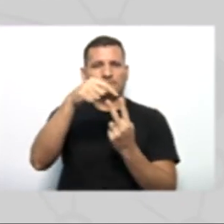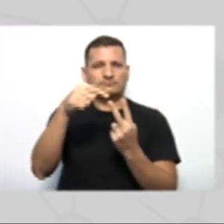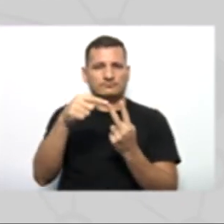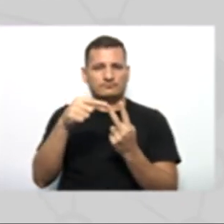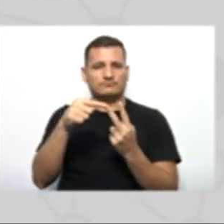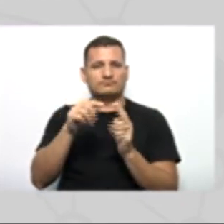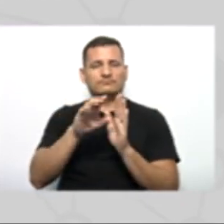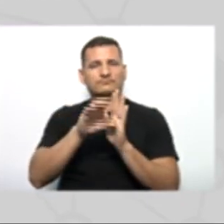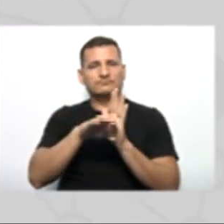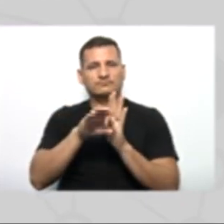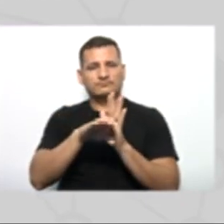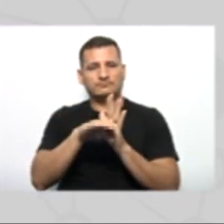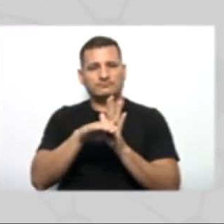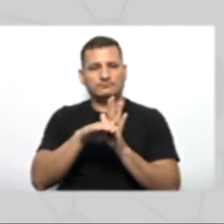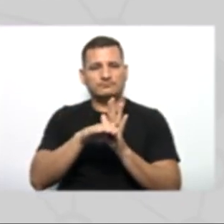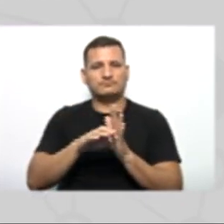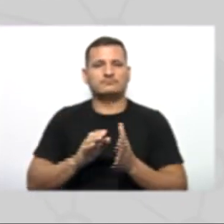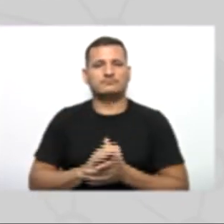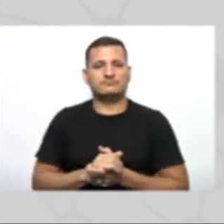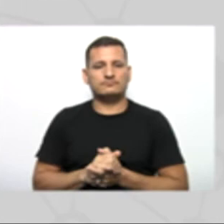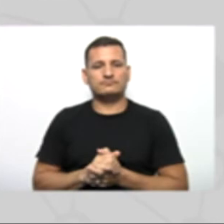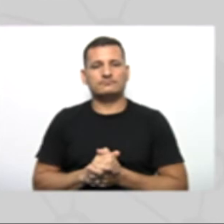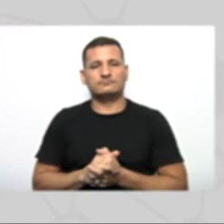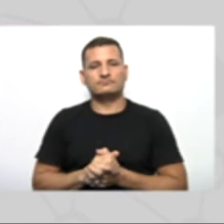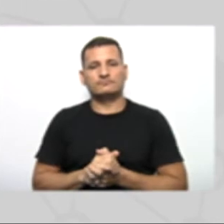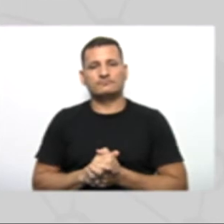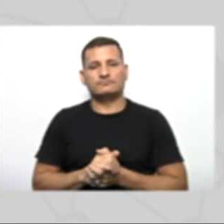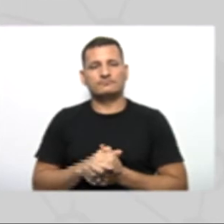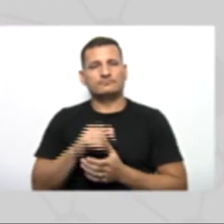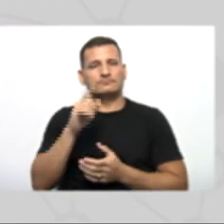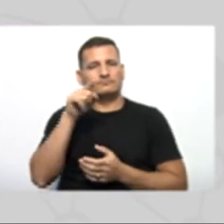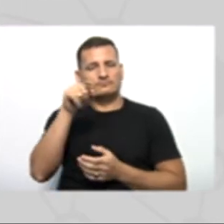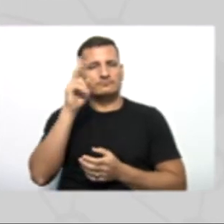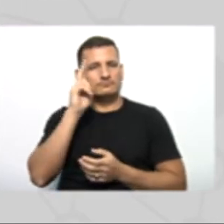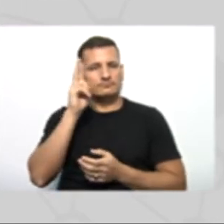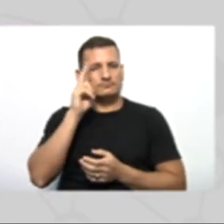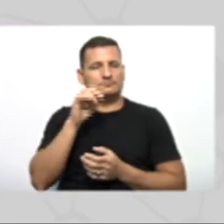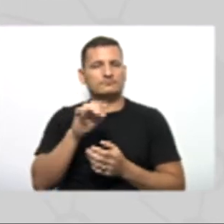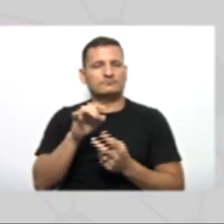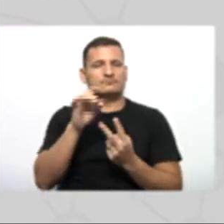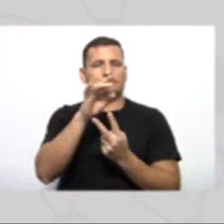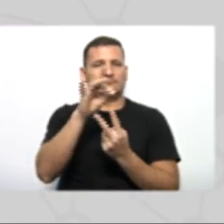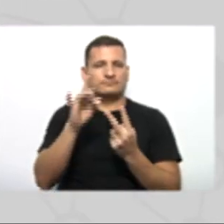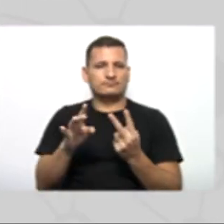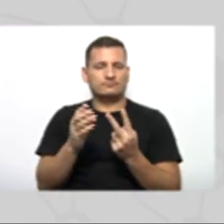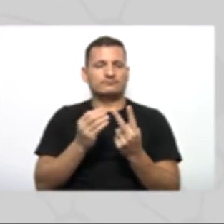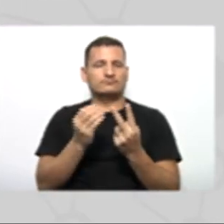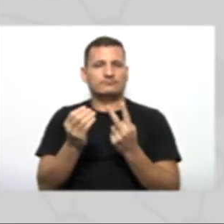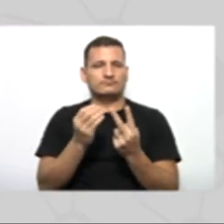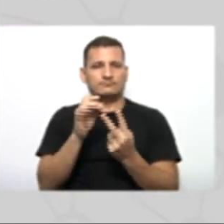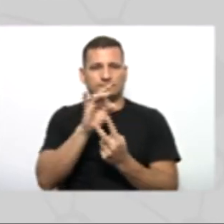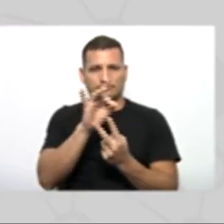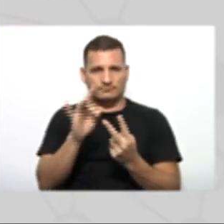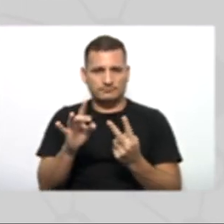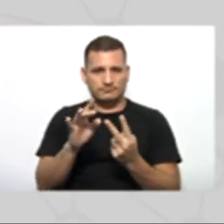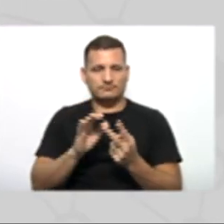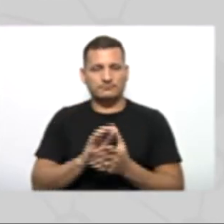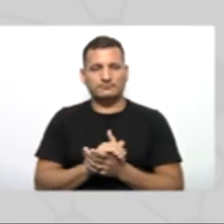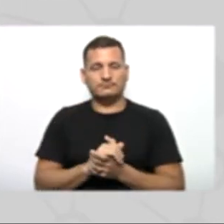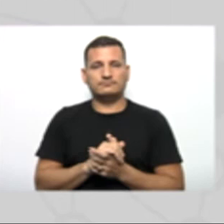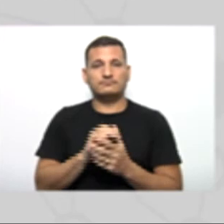desses elementos que nós utilizamos na linguagem de programação Python? Vocês lembram o funcionamento de cada um desses conceitos?